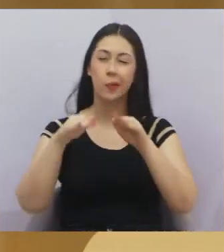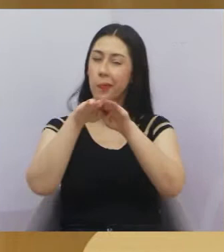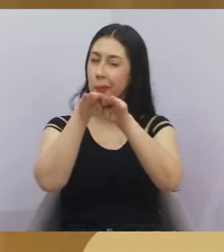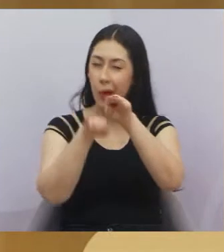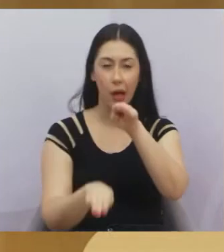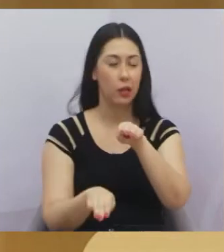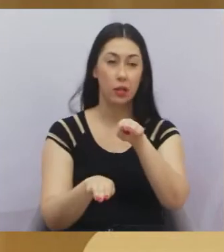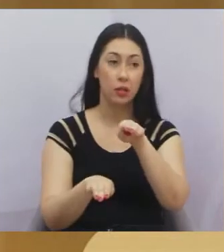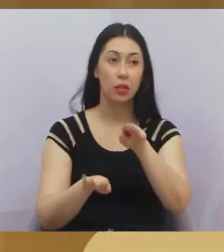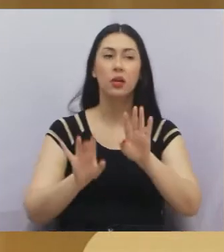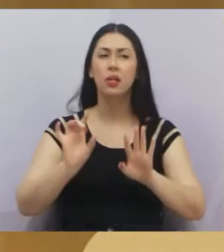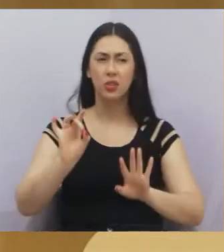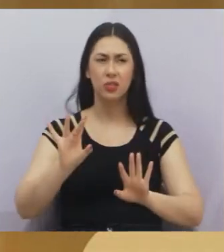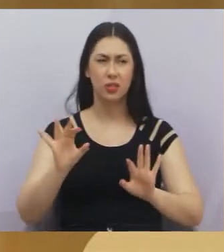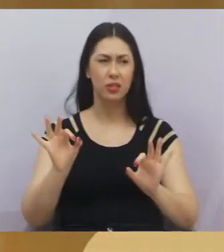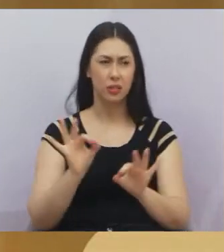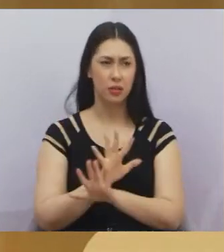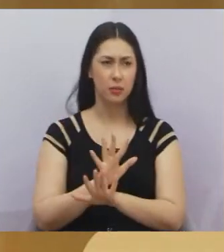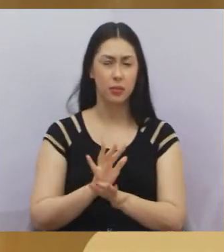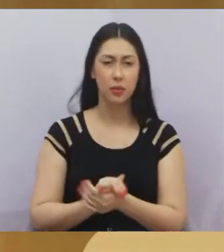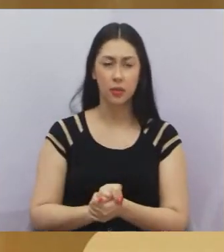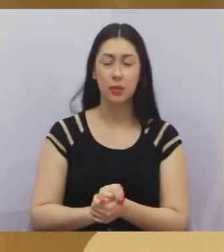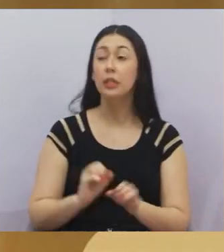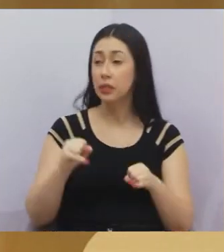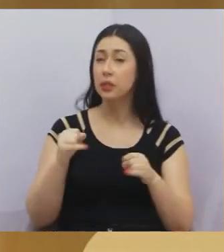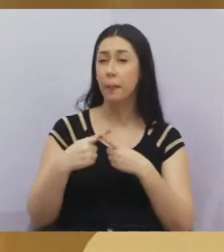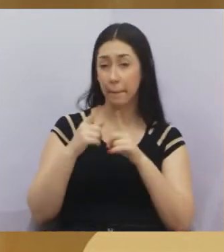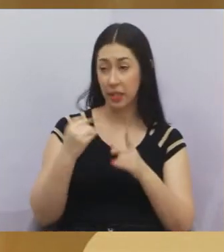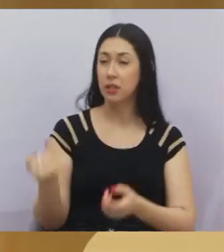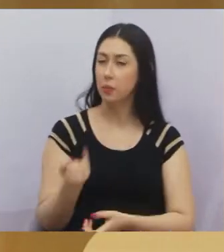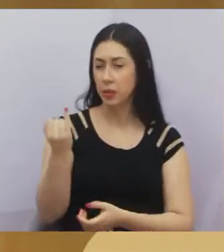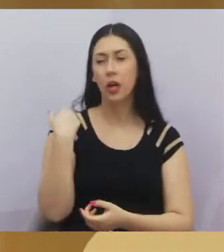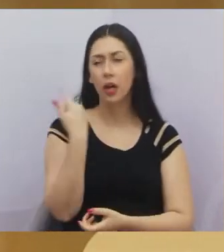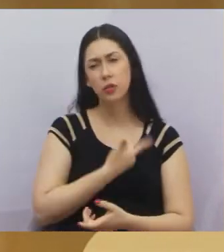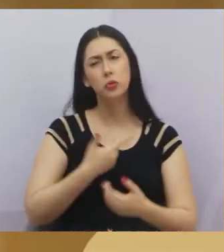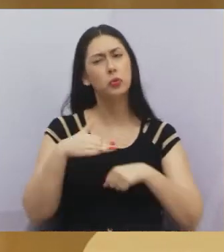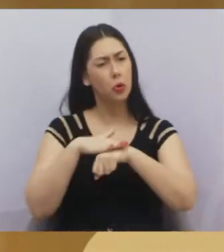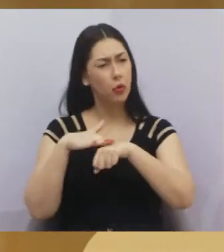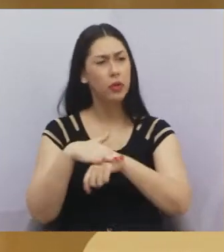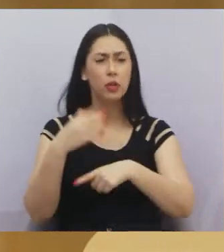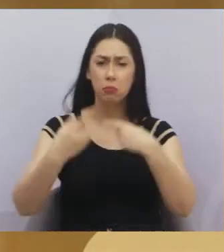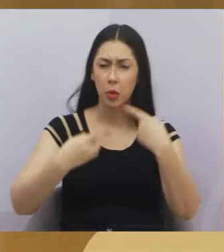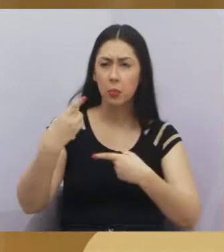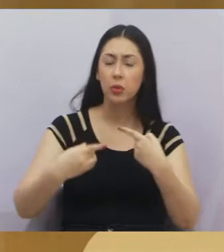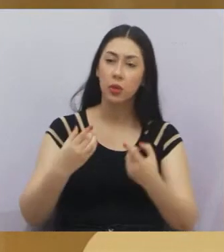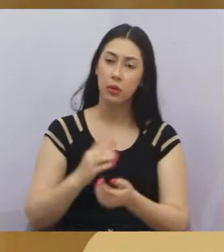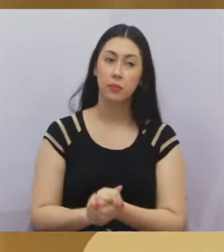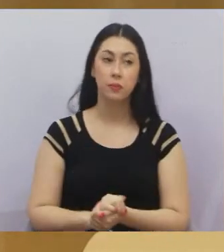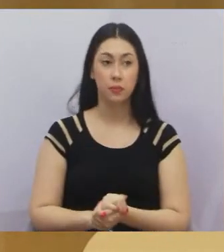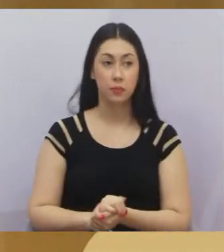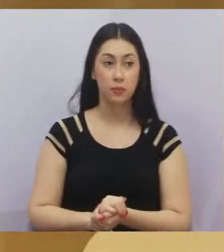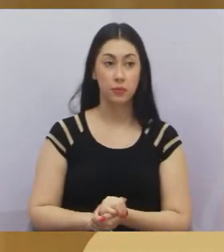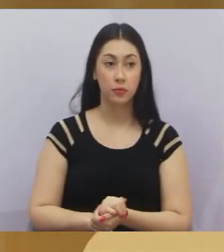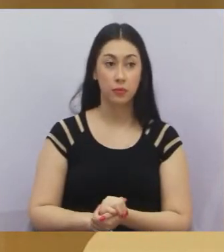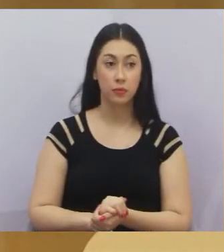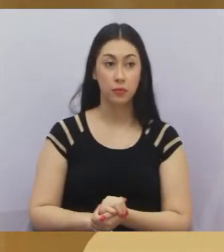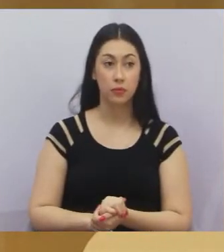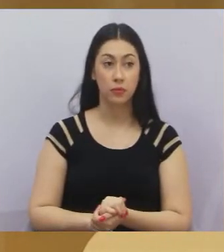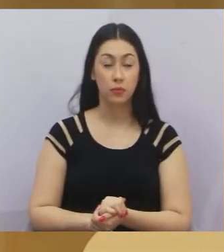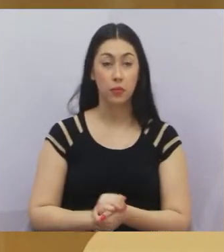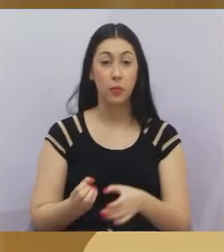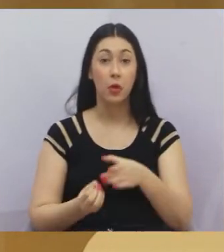desigualdade. Mas deixa eu só terminar. Sim, claro, mas é importante a gente debater os assuntos quando eu sou mencionado. A criação